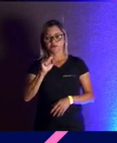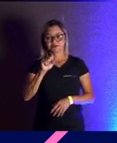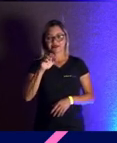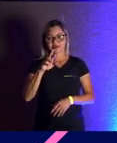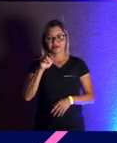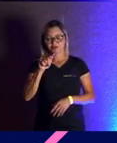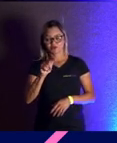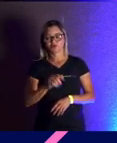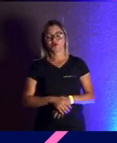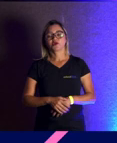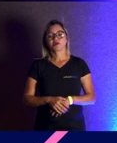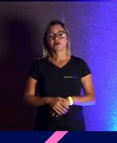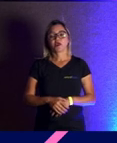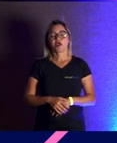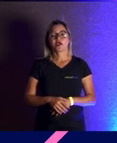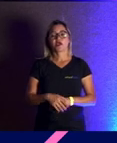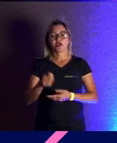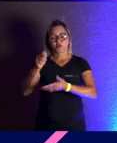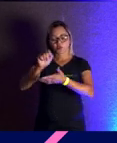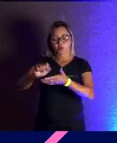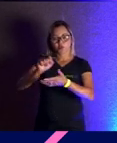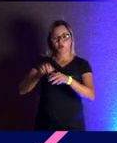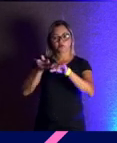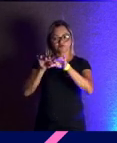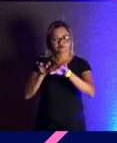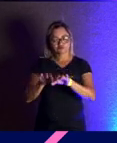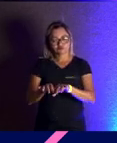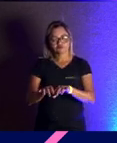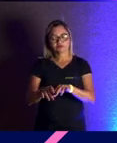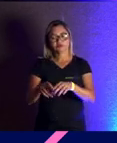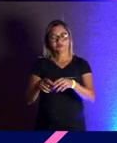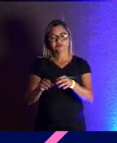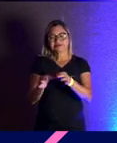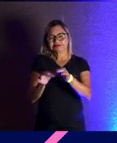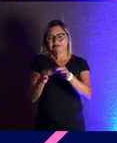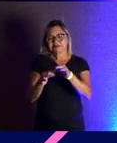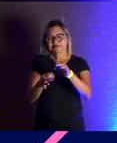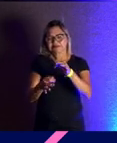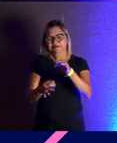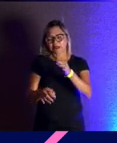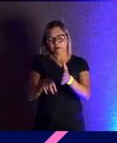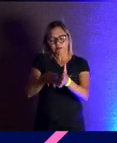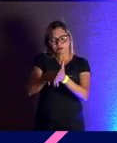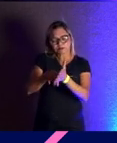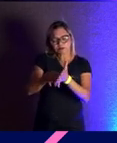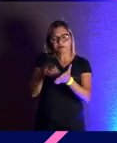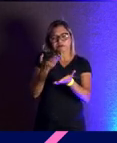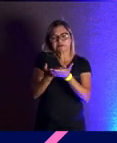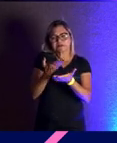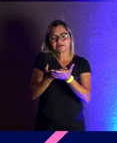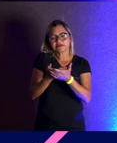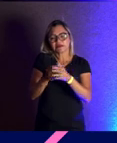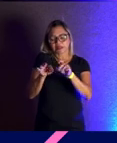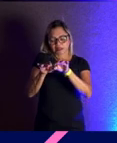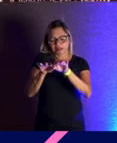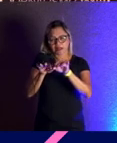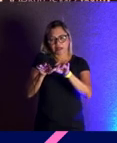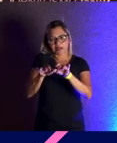da Comissão Nacional da Verdade, que fez esse trabalho definitivo de estudo para